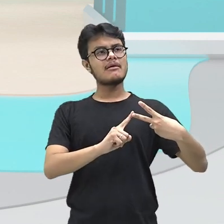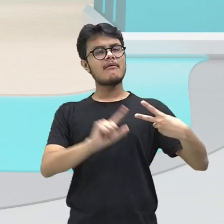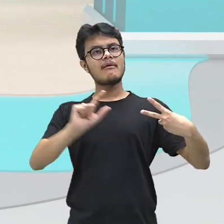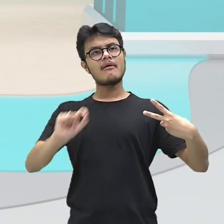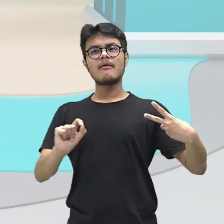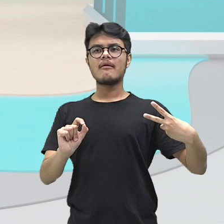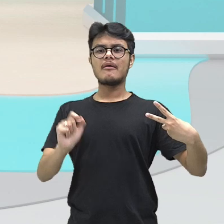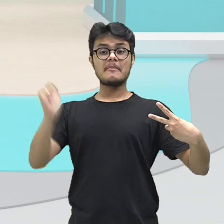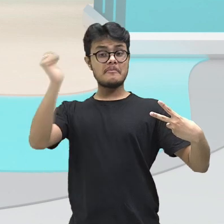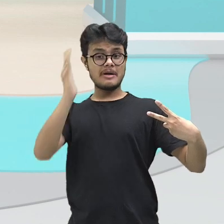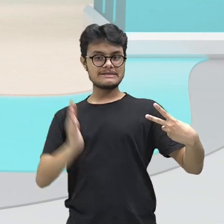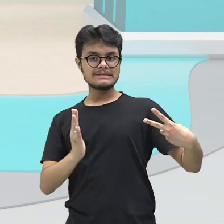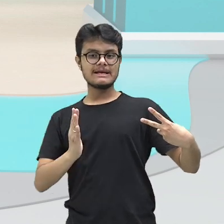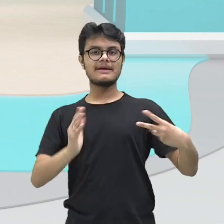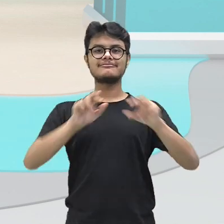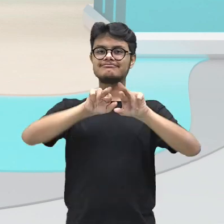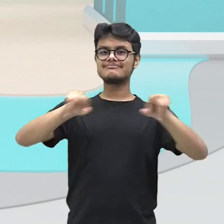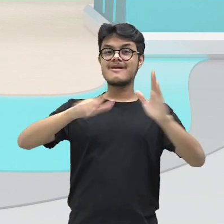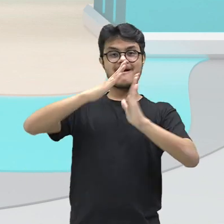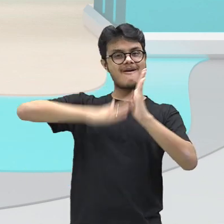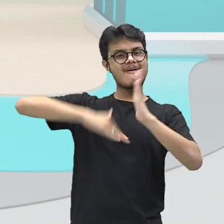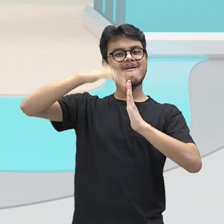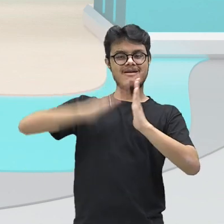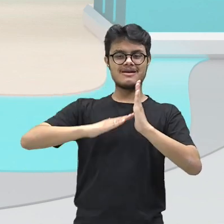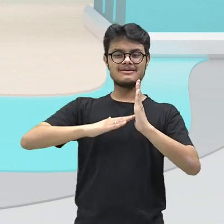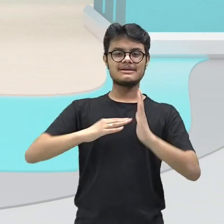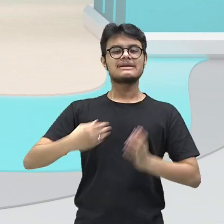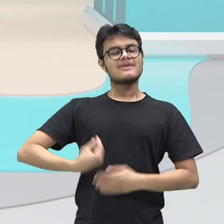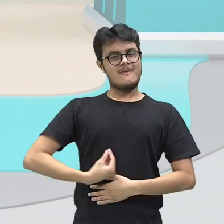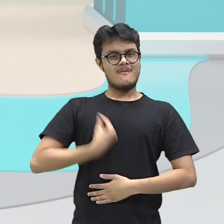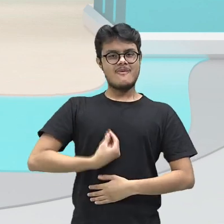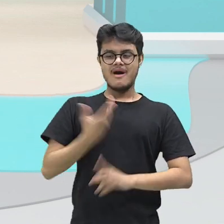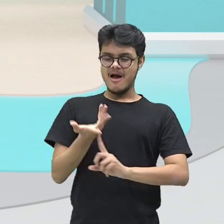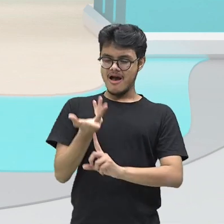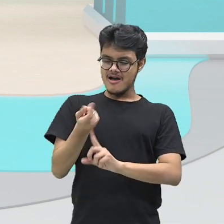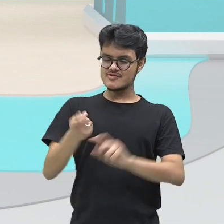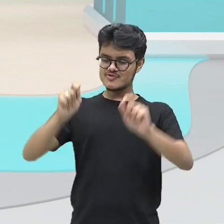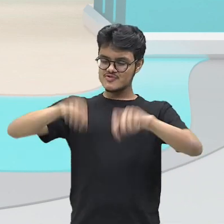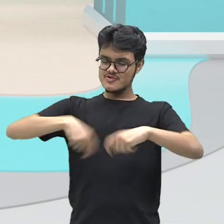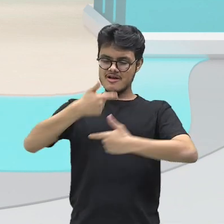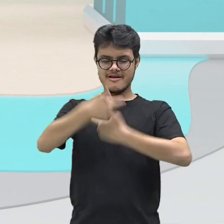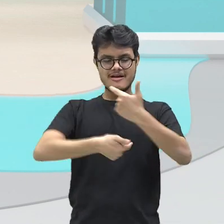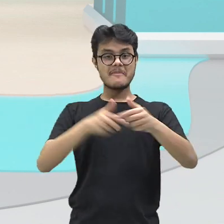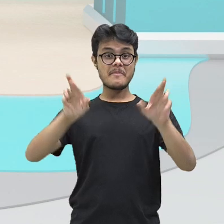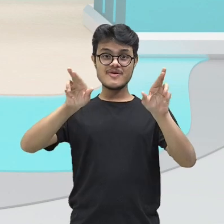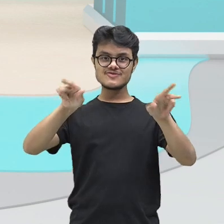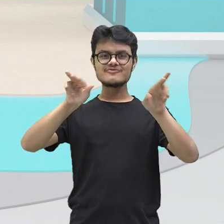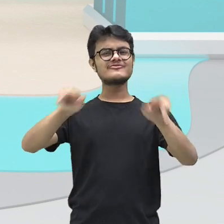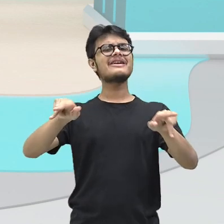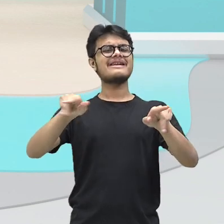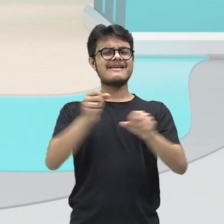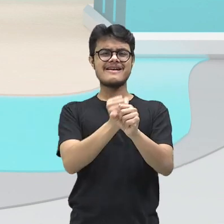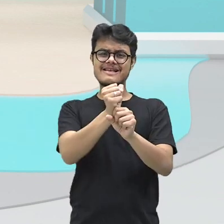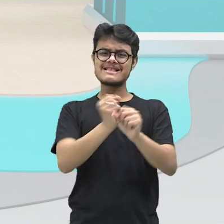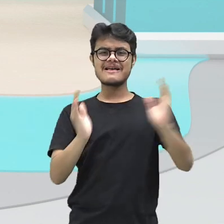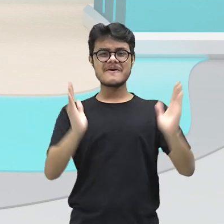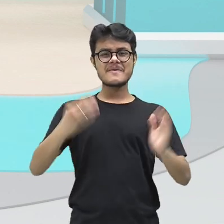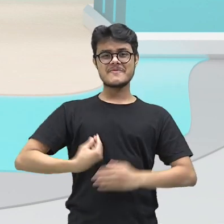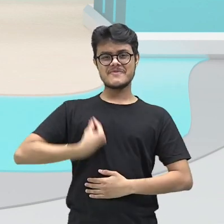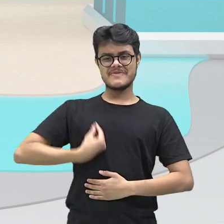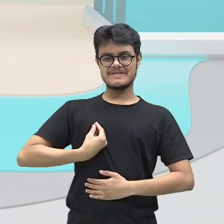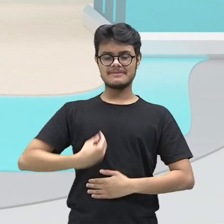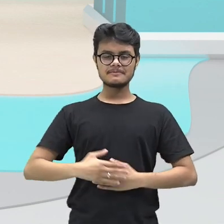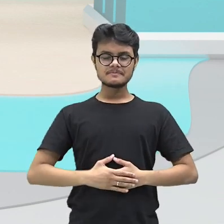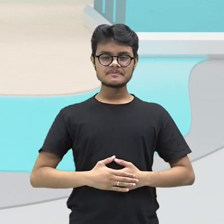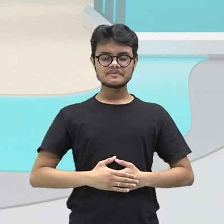caráter nacionalista. Então, o fazer artístico ele vai, né, se moldando, se modificando no decorrer da história da humanidade. E a gente